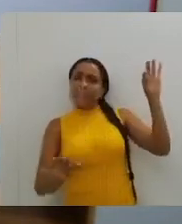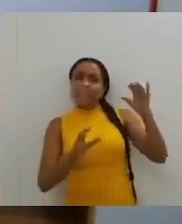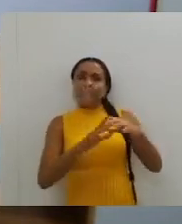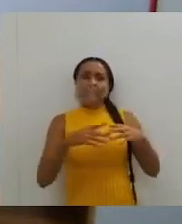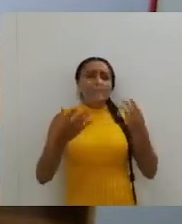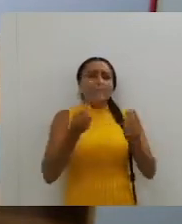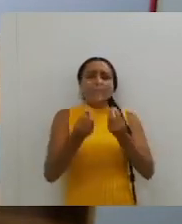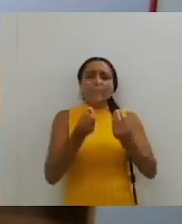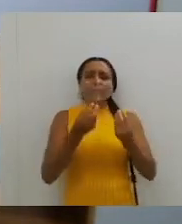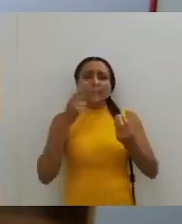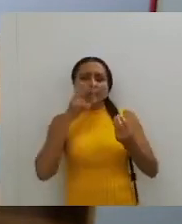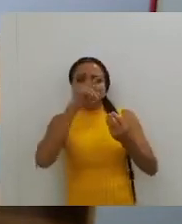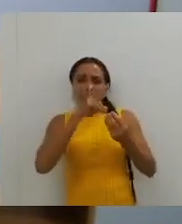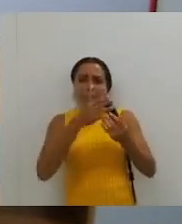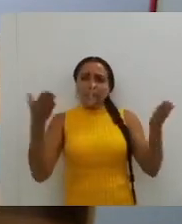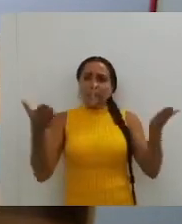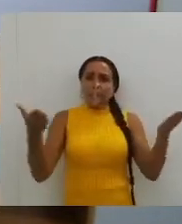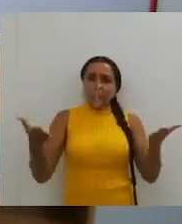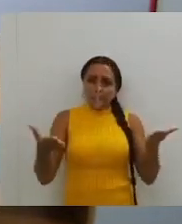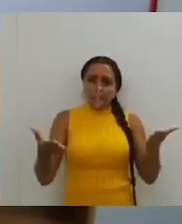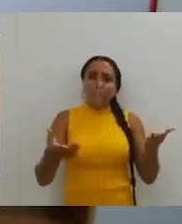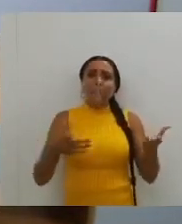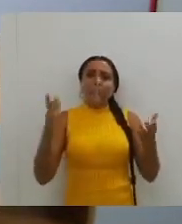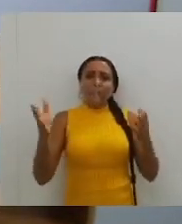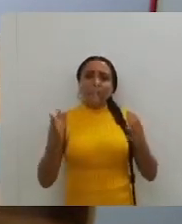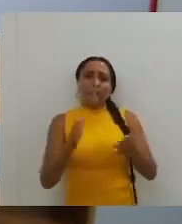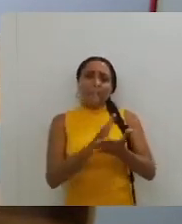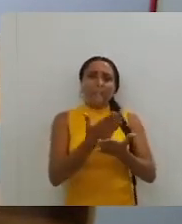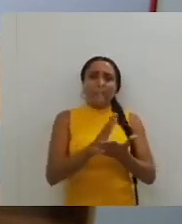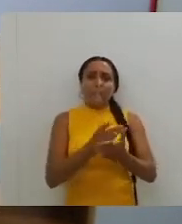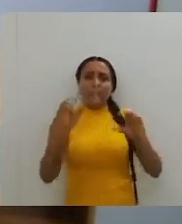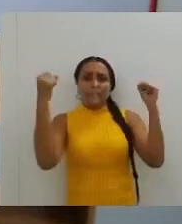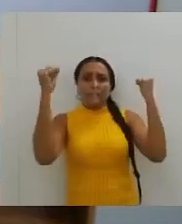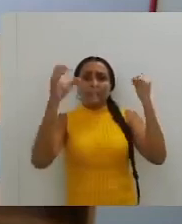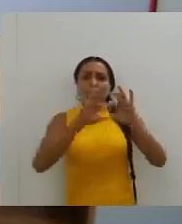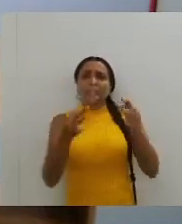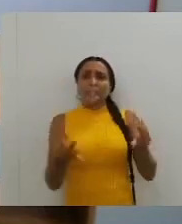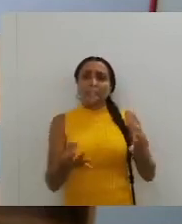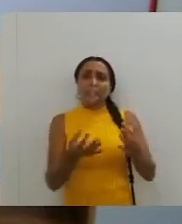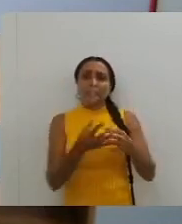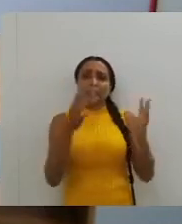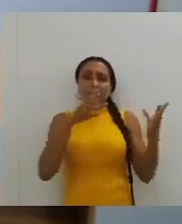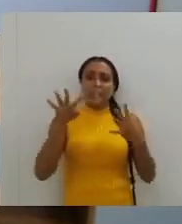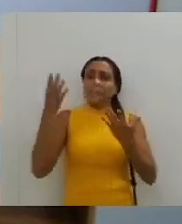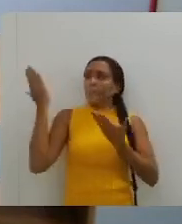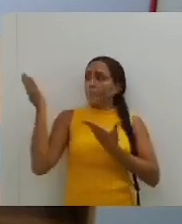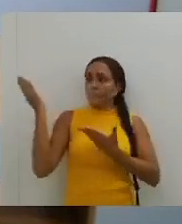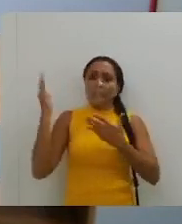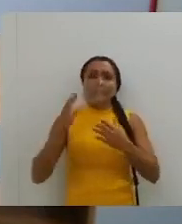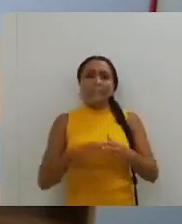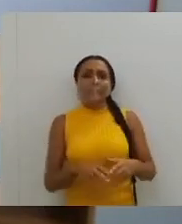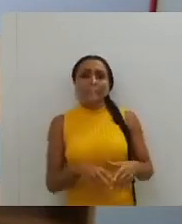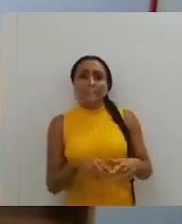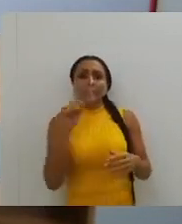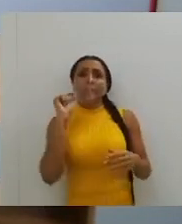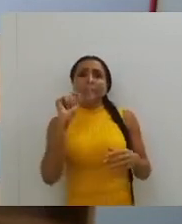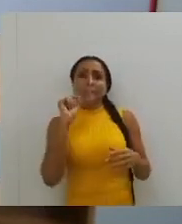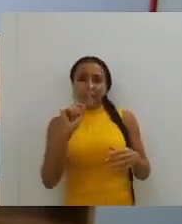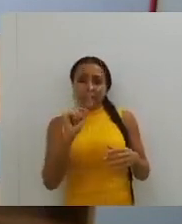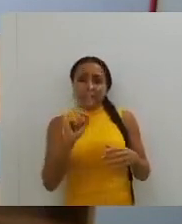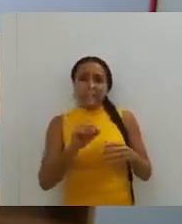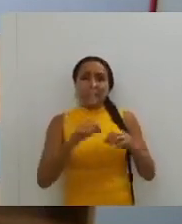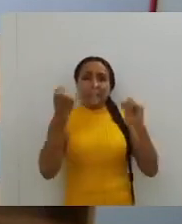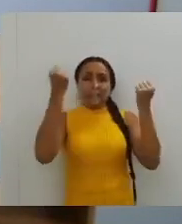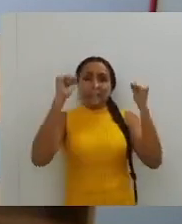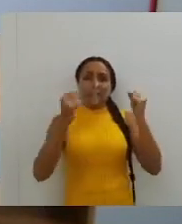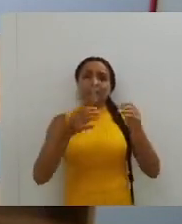essas forças elas atuam em determinadas máquinas simples. Então atenção para os slides. O que são máquinas simples?